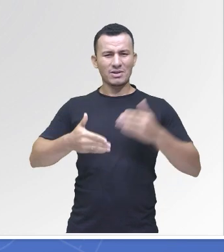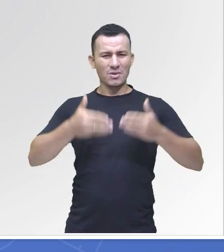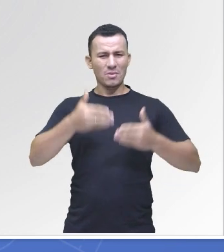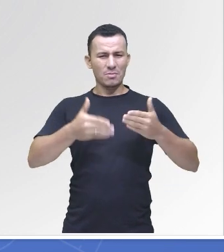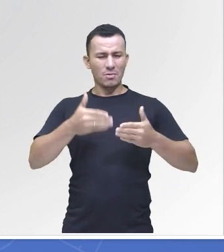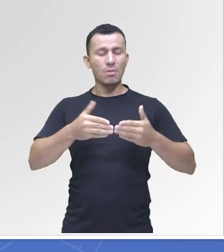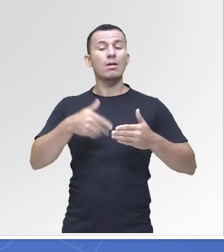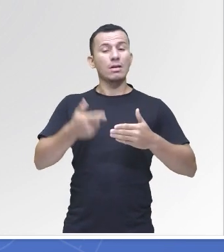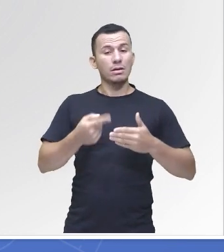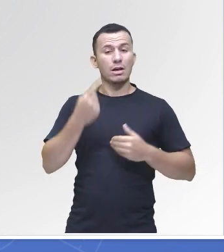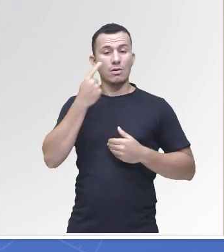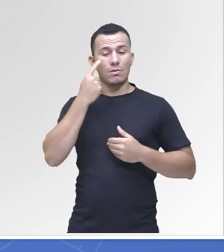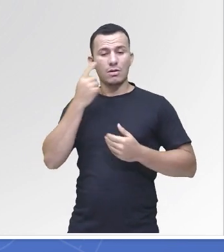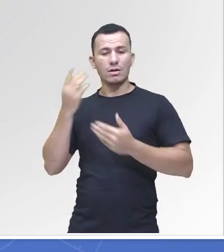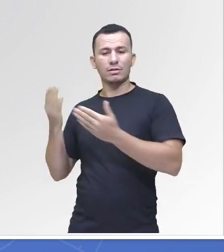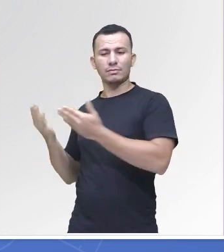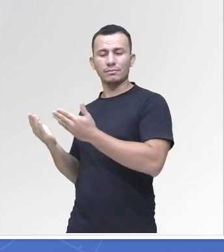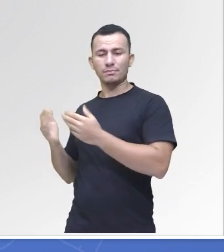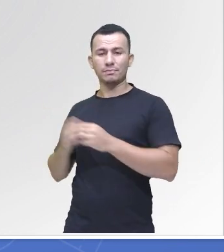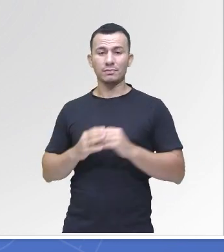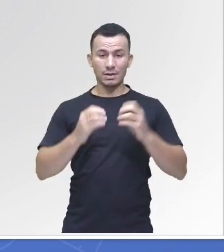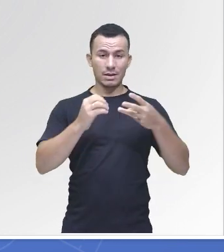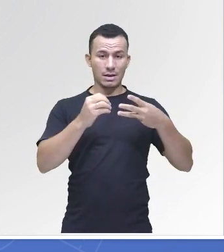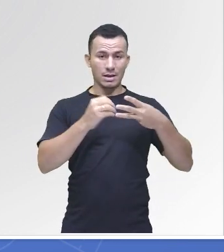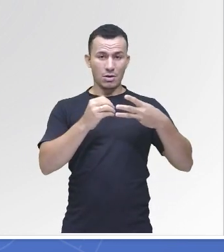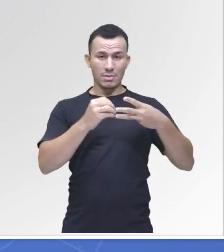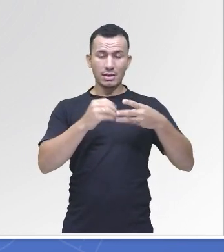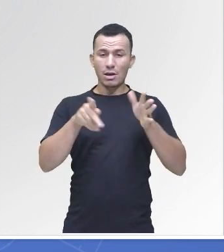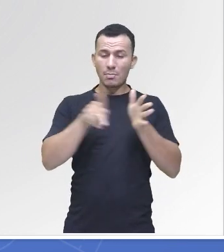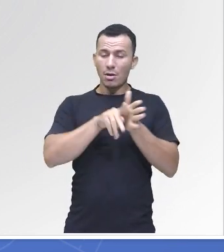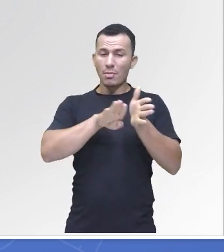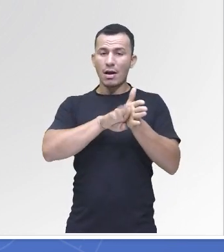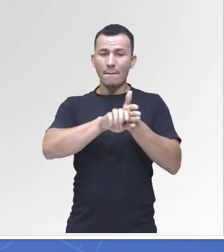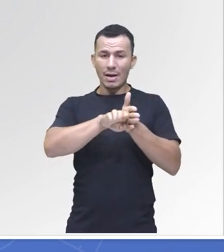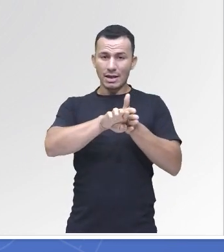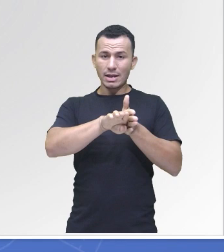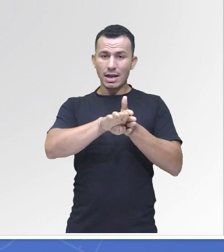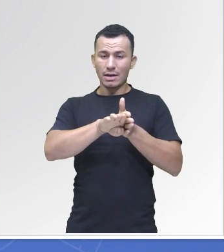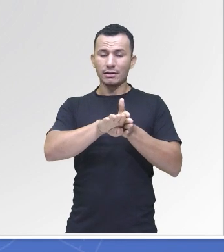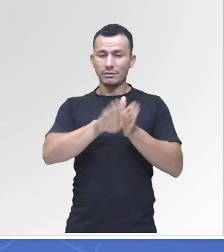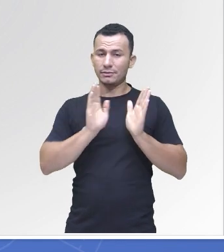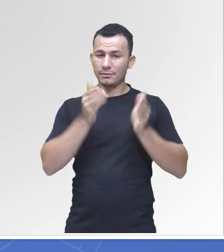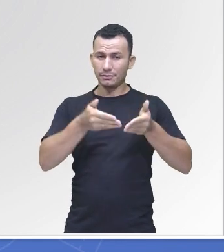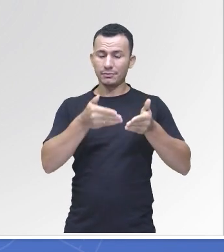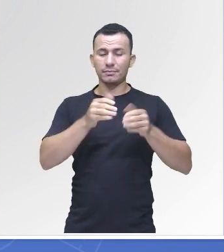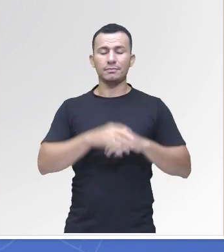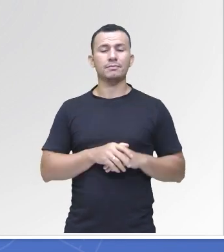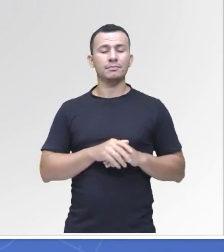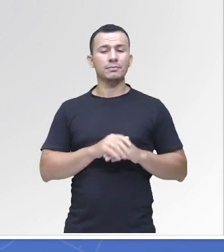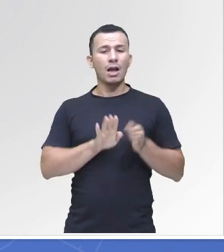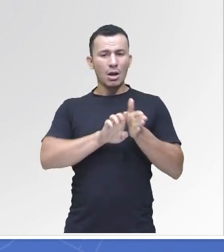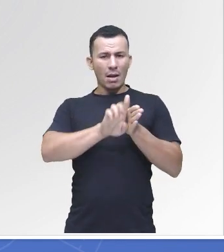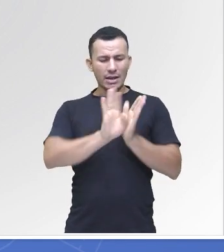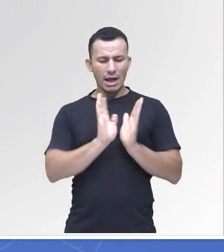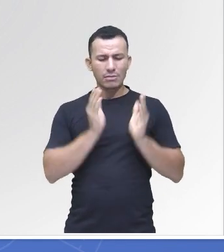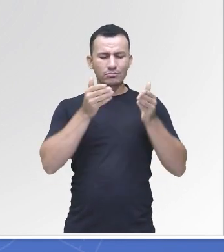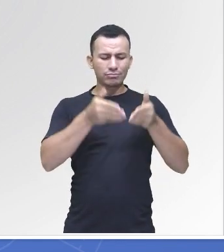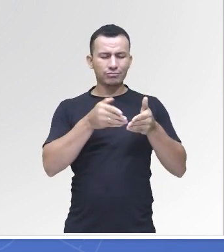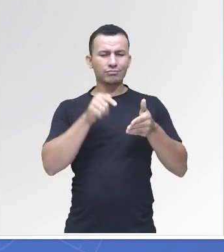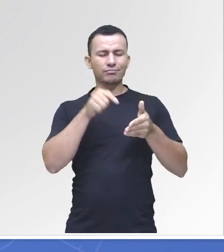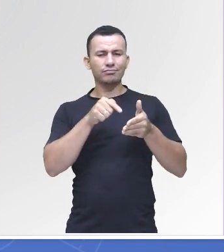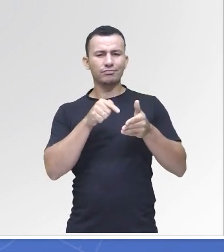chegou aqui, ó, essa aqui é uma célula bacteriana, tá? Ele só atinge bactérias. Chegou aqui na bactéria, o que que ele